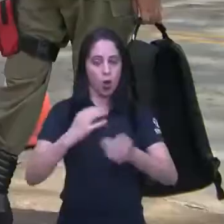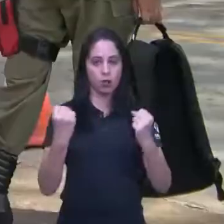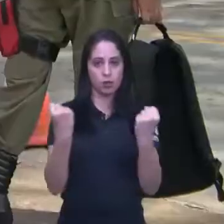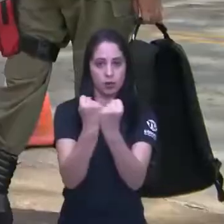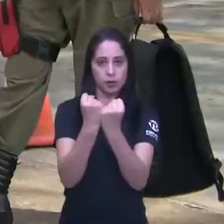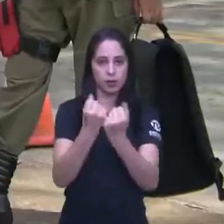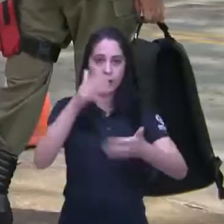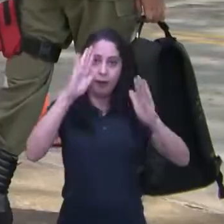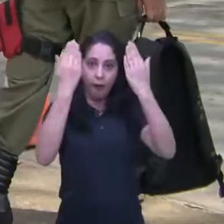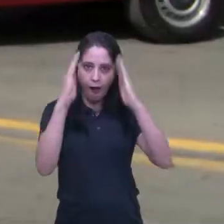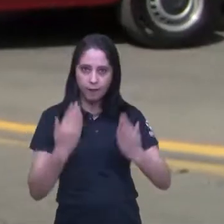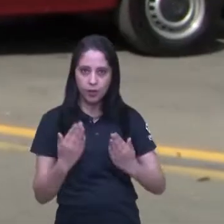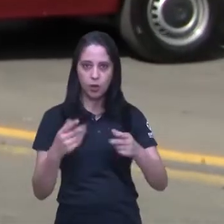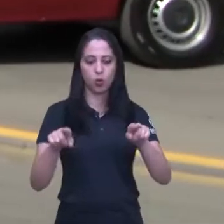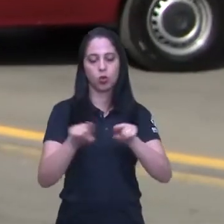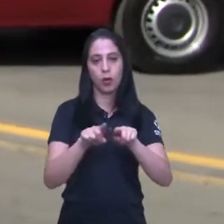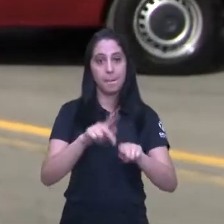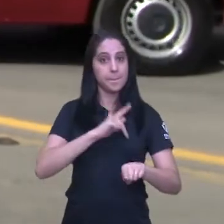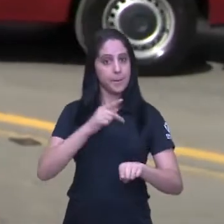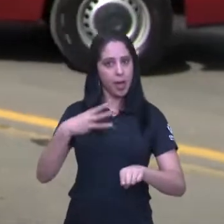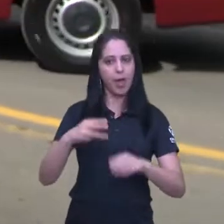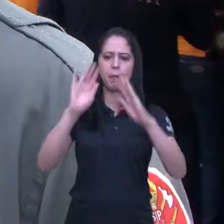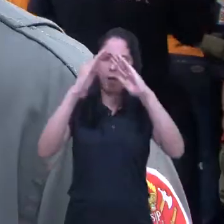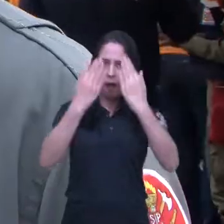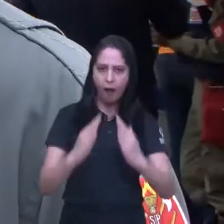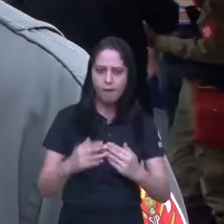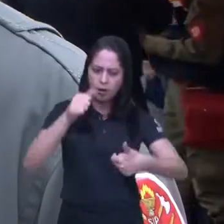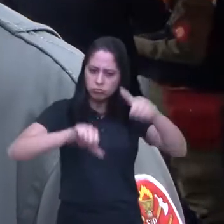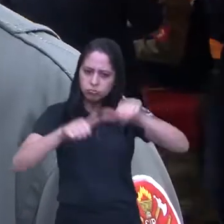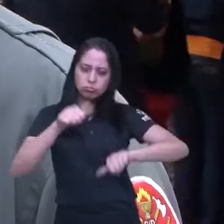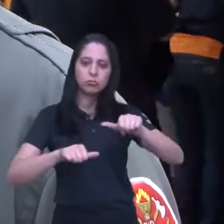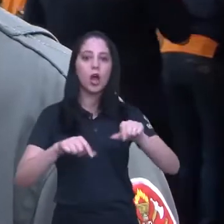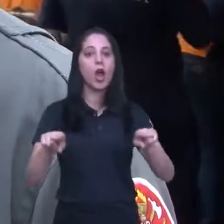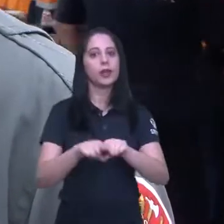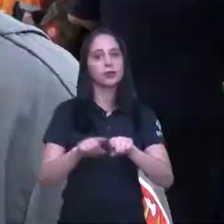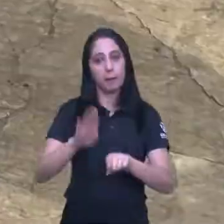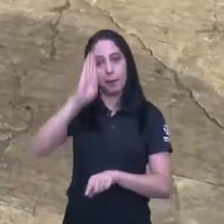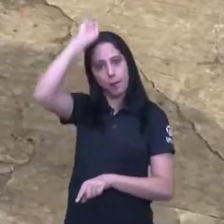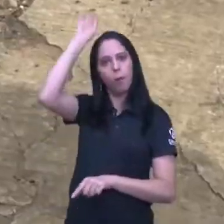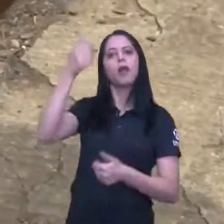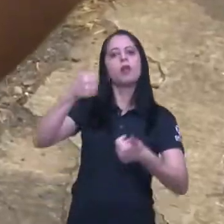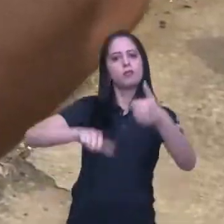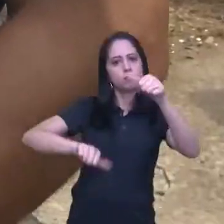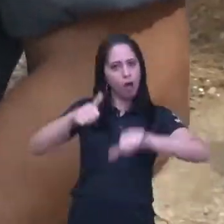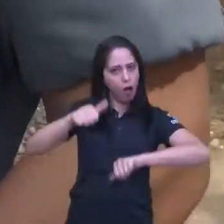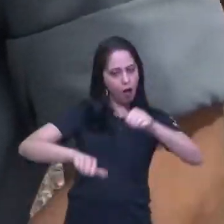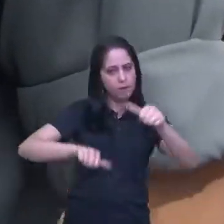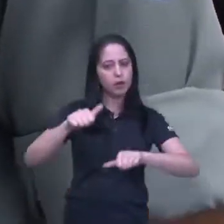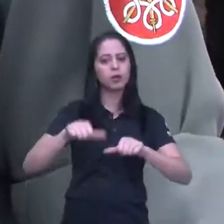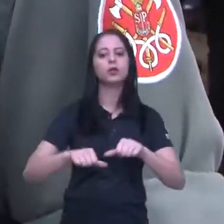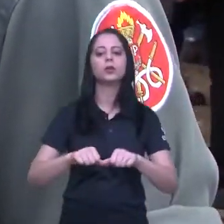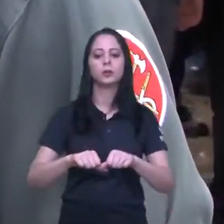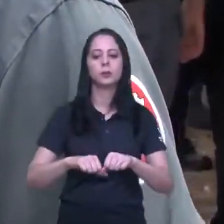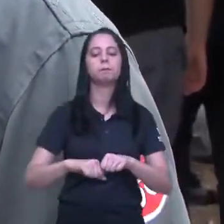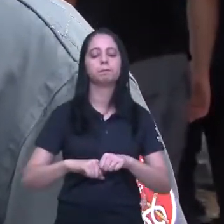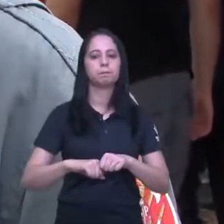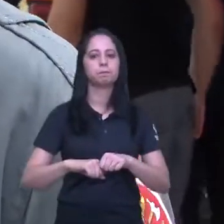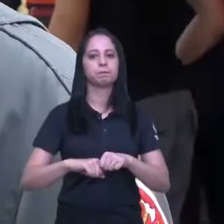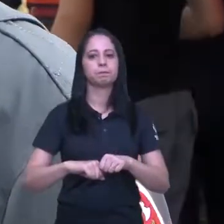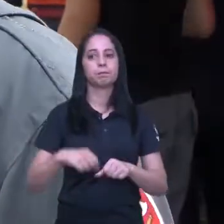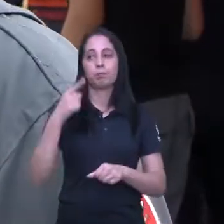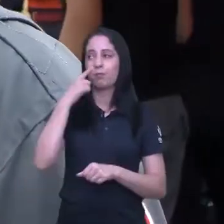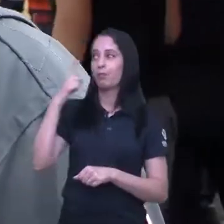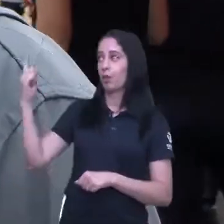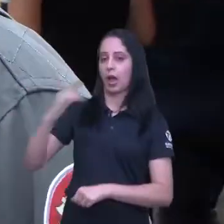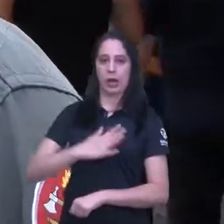do estado de São José e do corpo de bombeiros para o capitão Diogo Diniz a simulação serve como base de